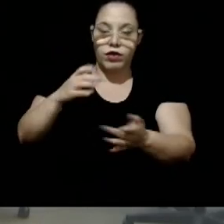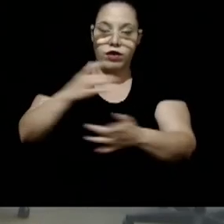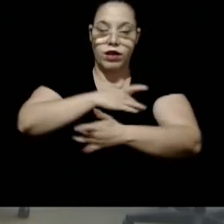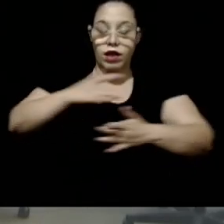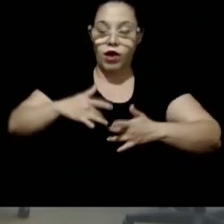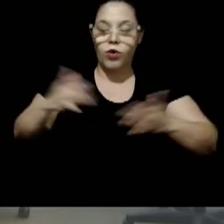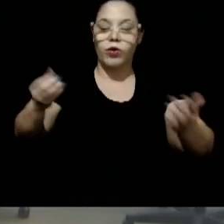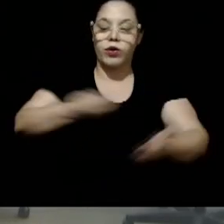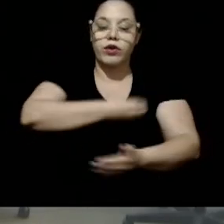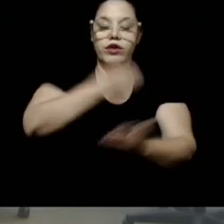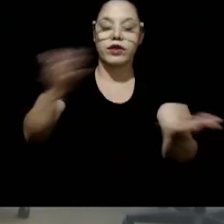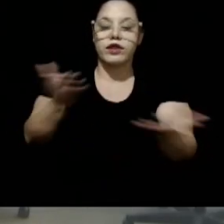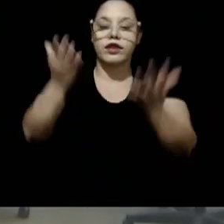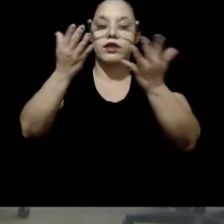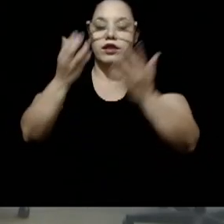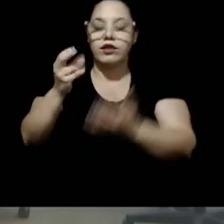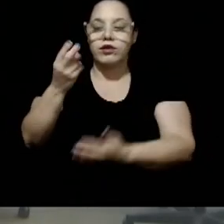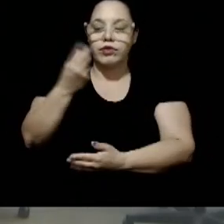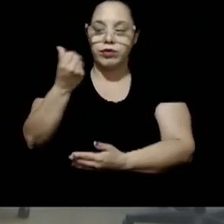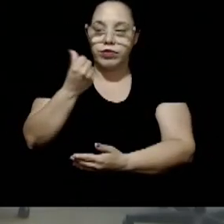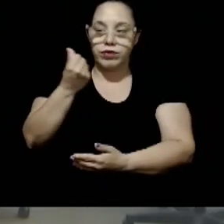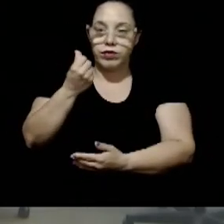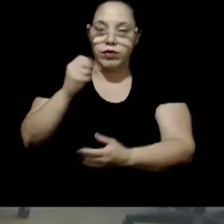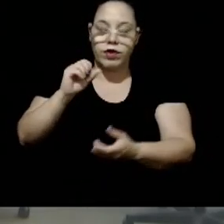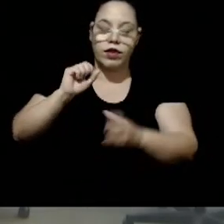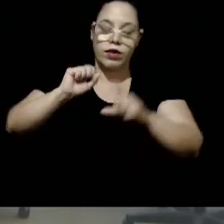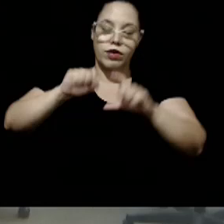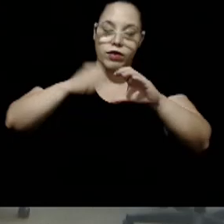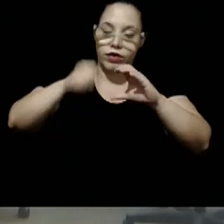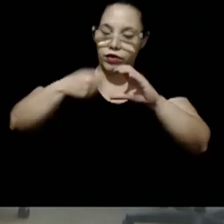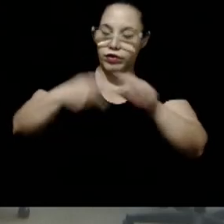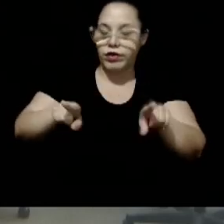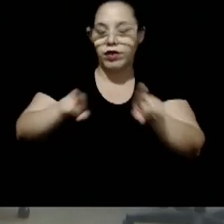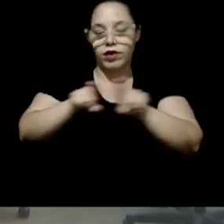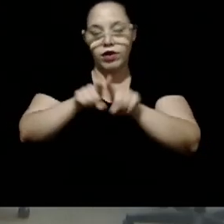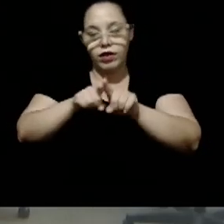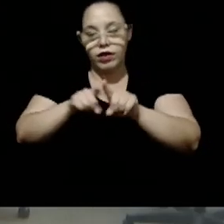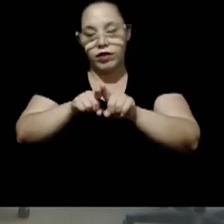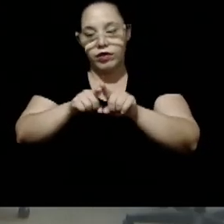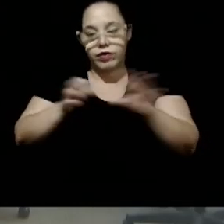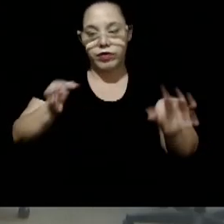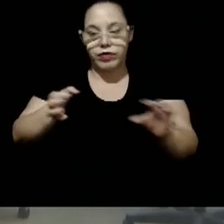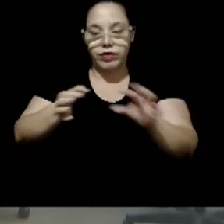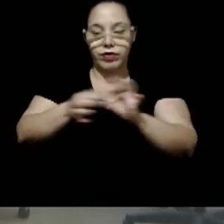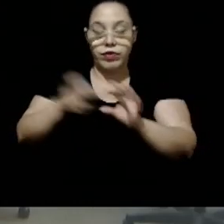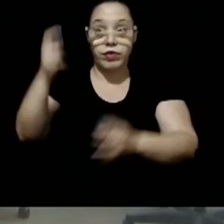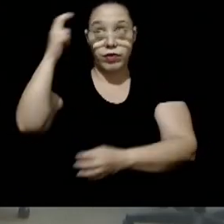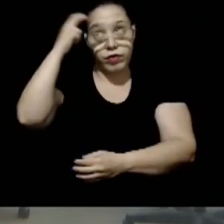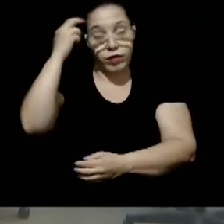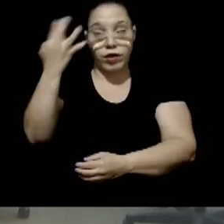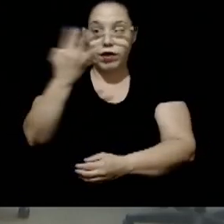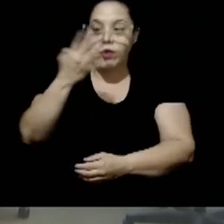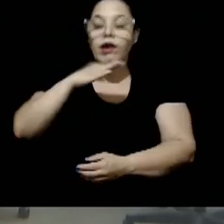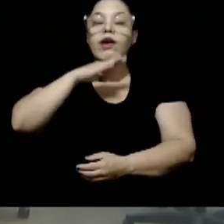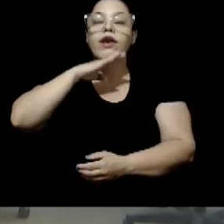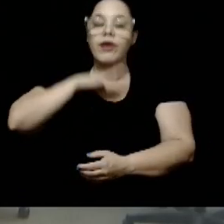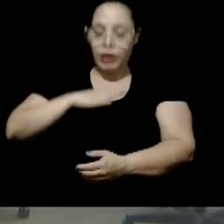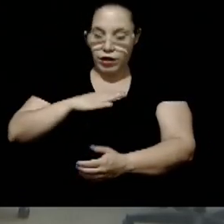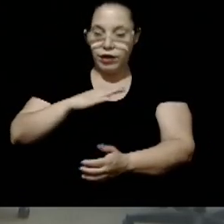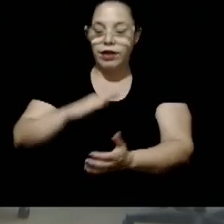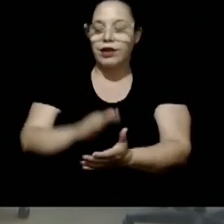uma da tarde tem estúdio Câmara tem também o conexão cultural às 4 da tarde a